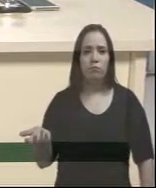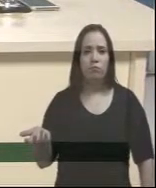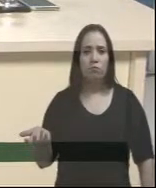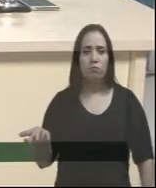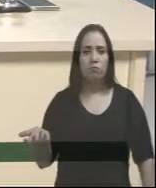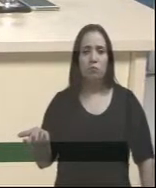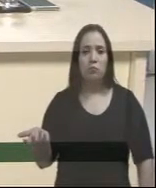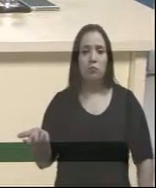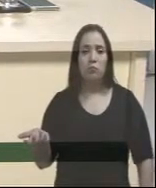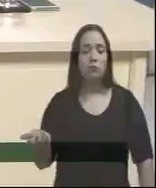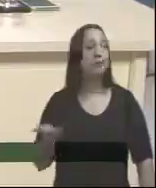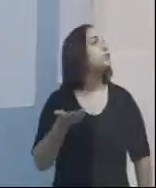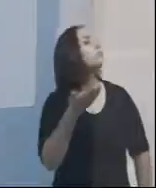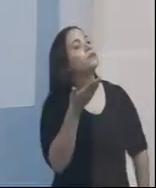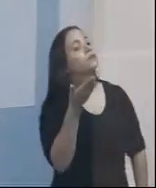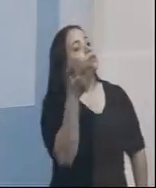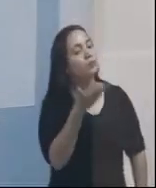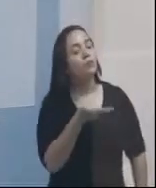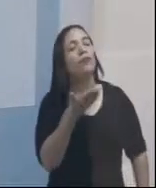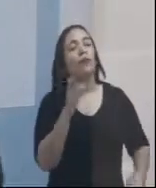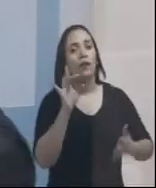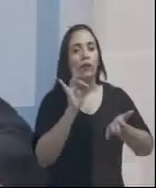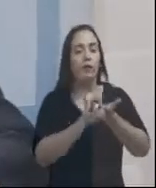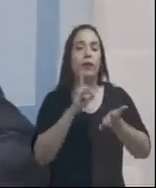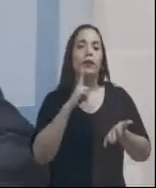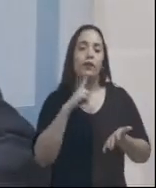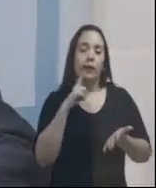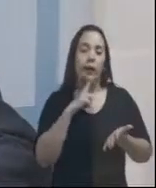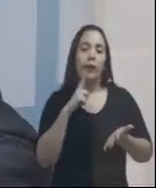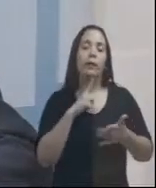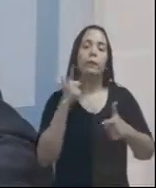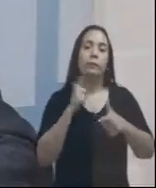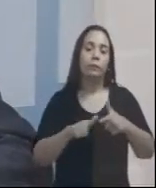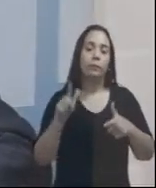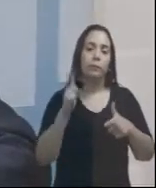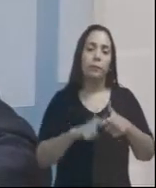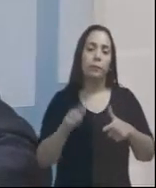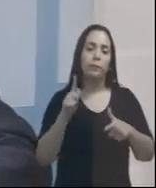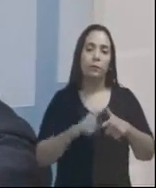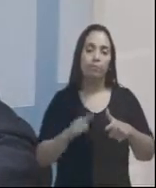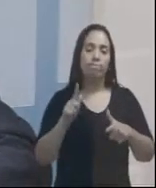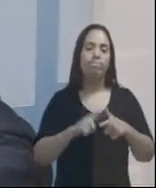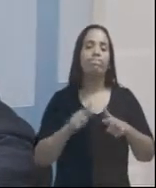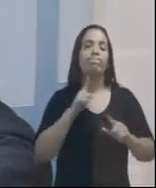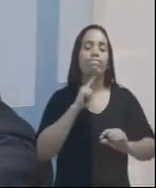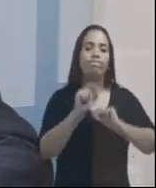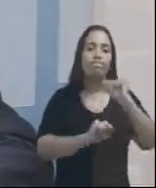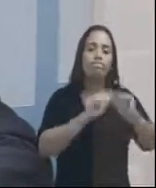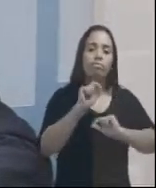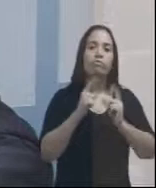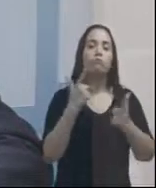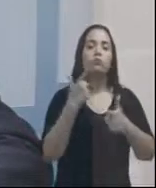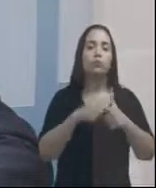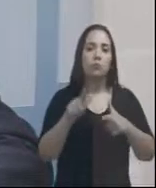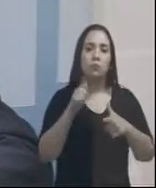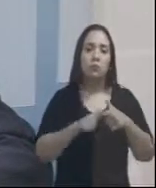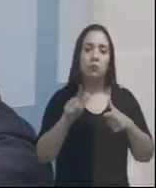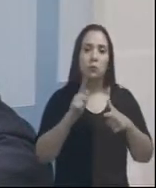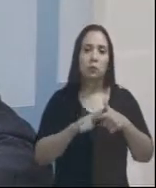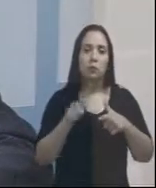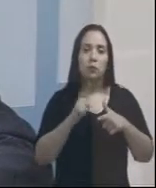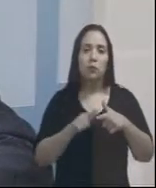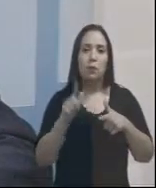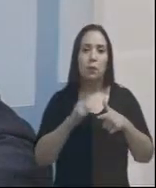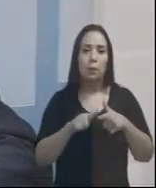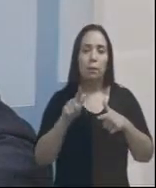Na realidade, Carlos Frederico, existe algo errado. Eu não estou entendendo. Existe algo errado. Né? Tem alguma coisa aí